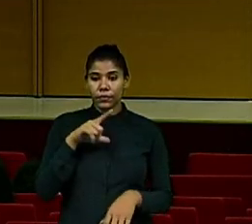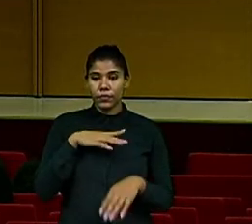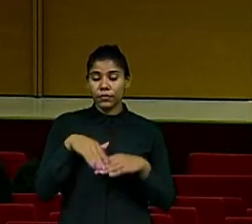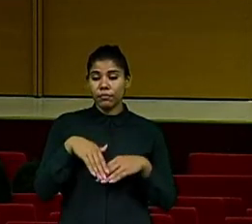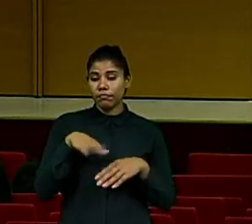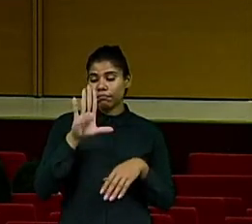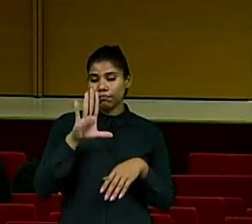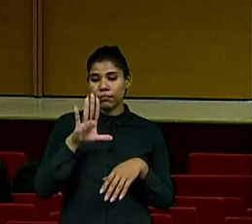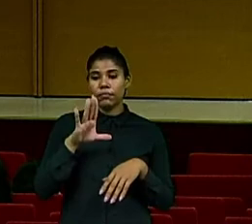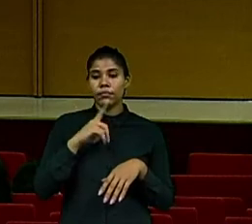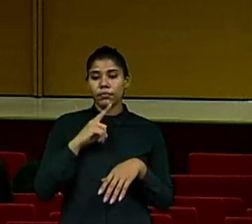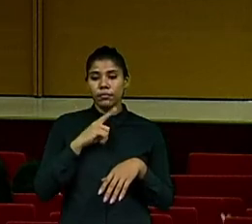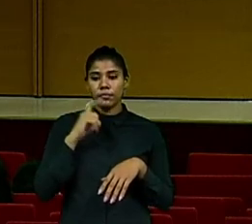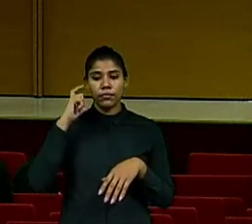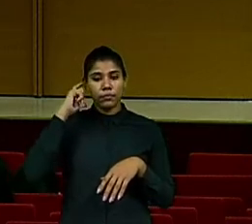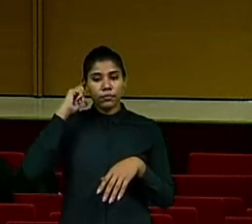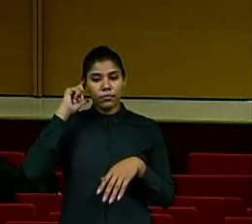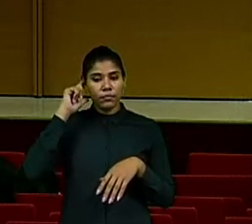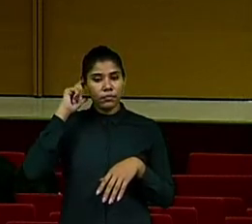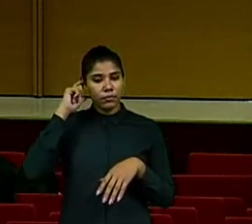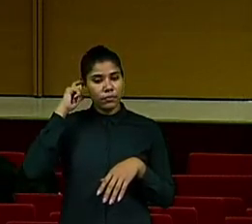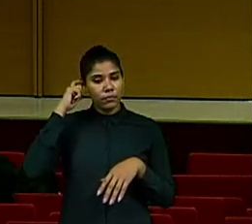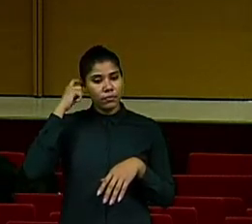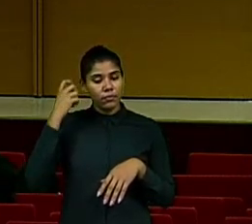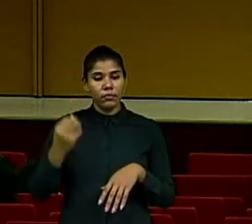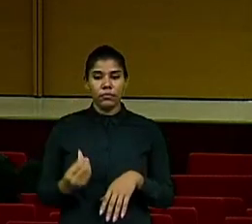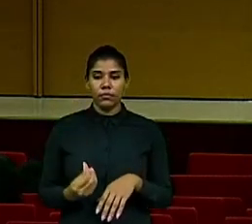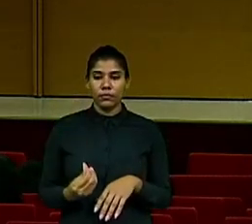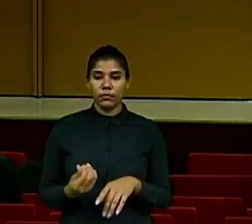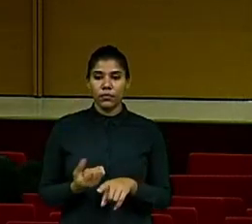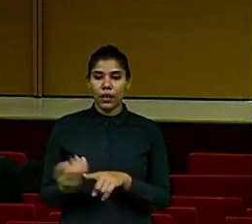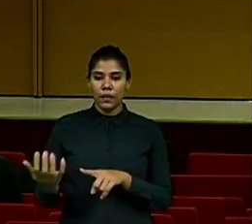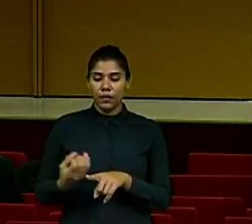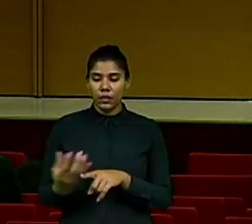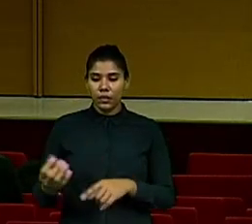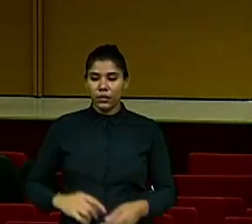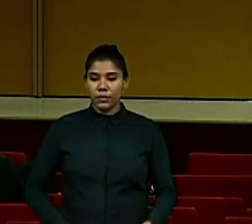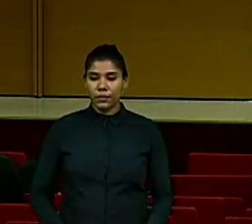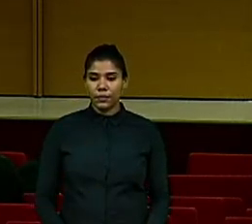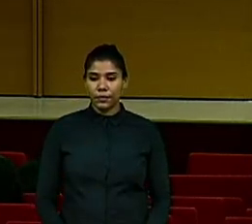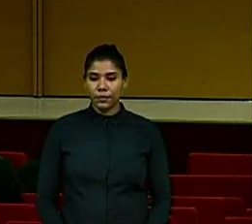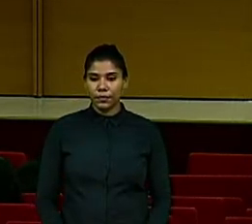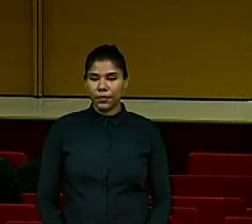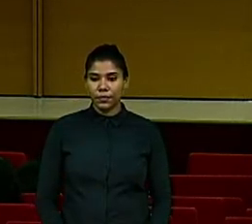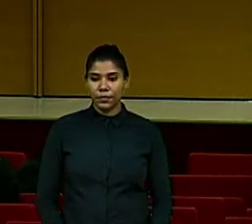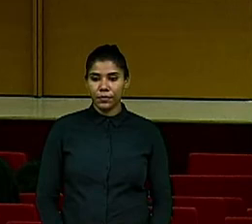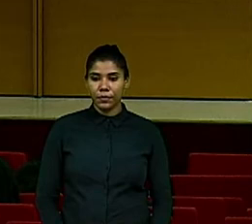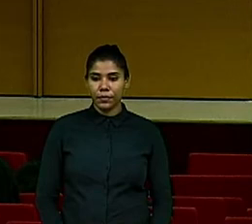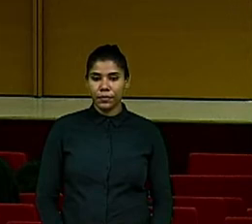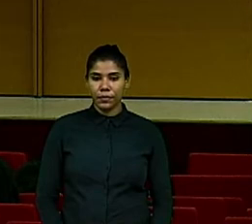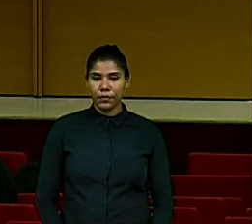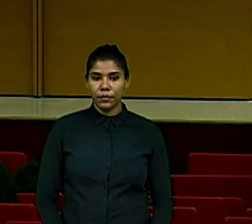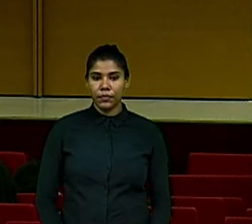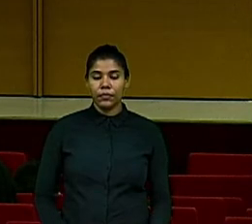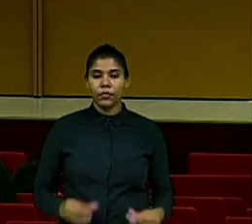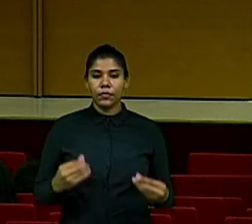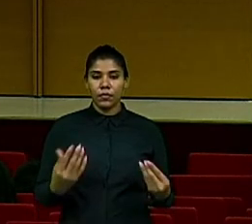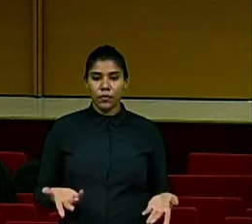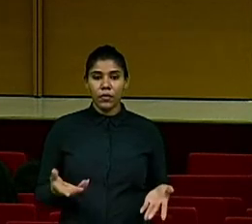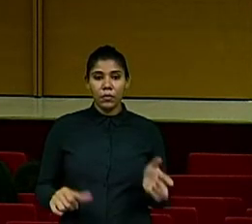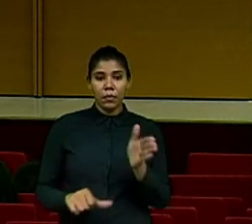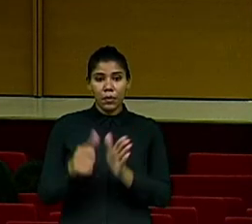relação a física da natureza Então a primeira ideia